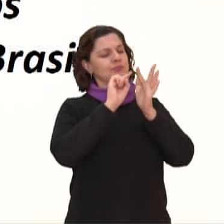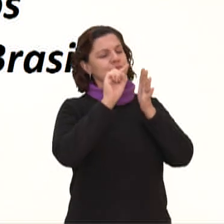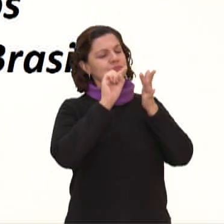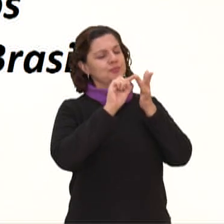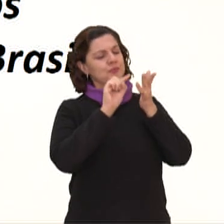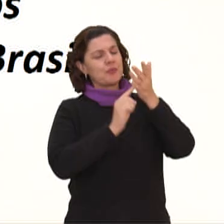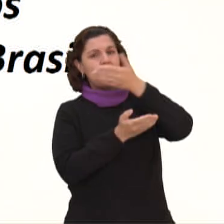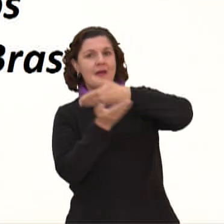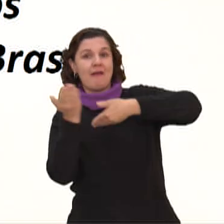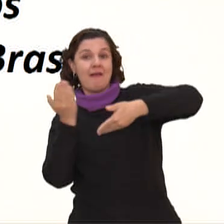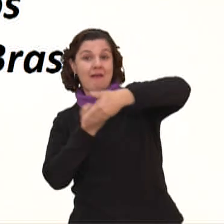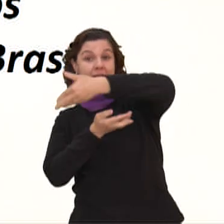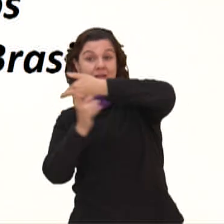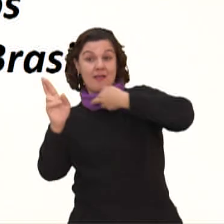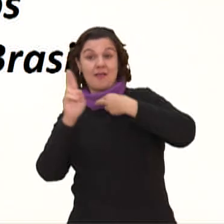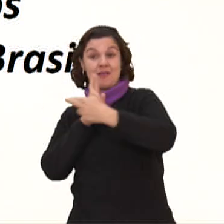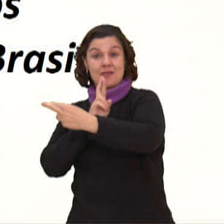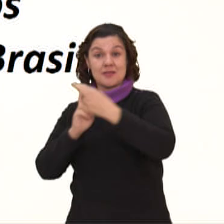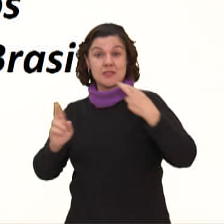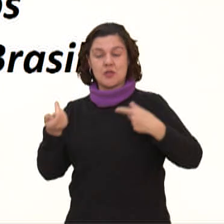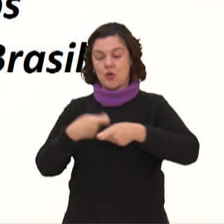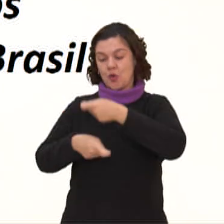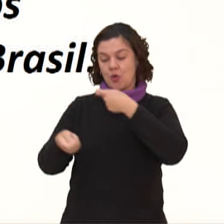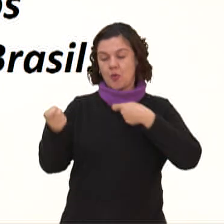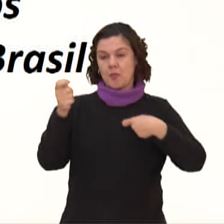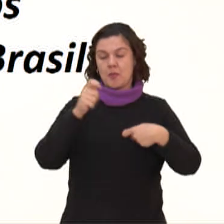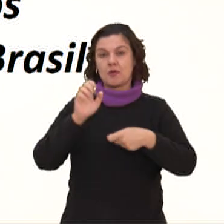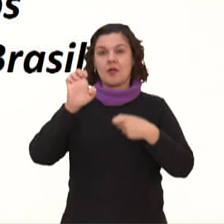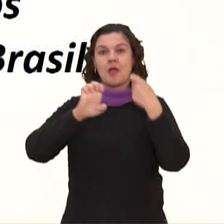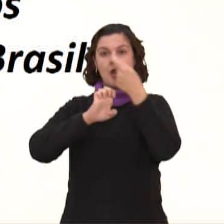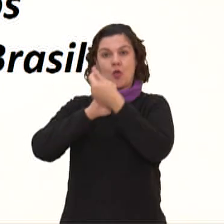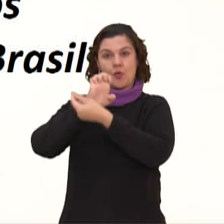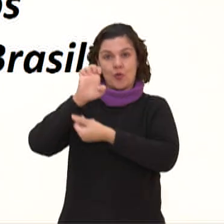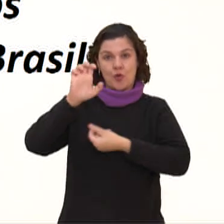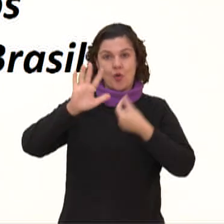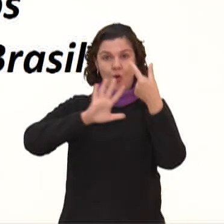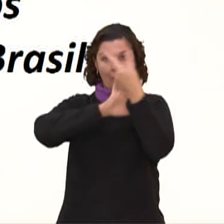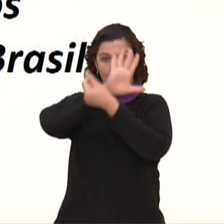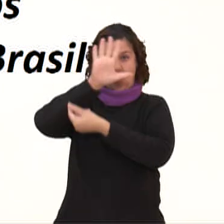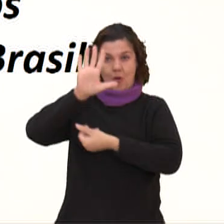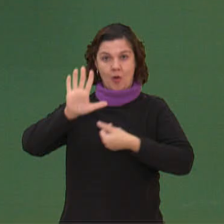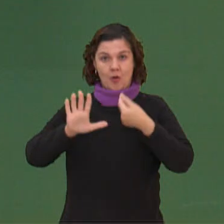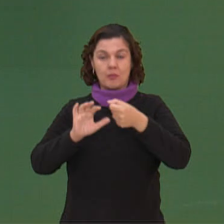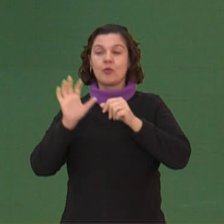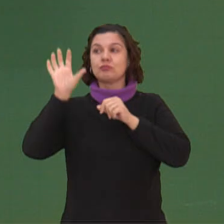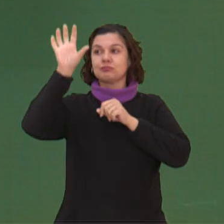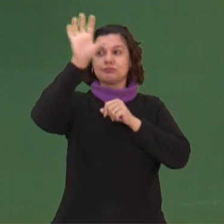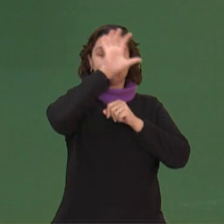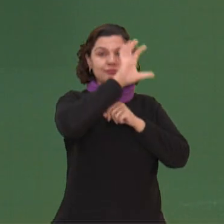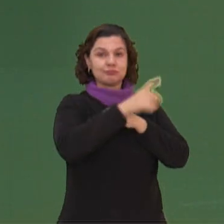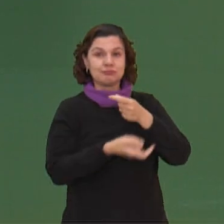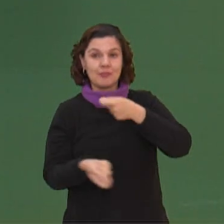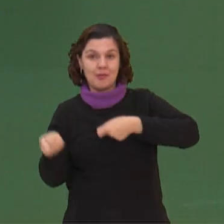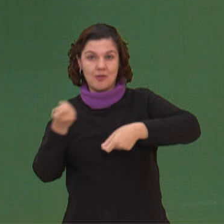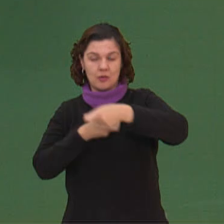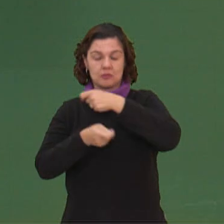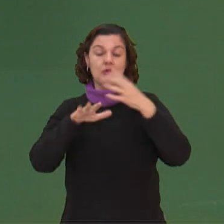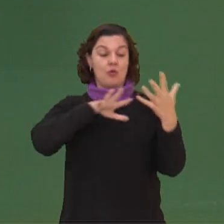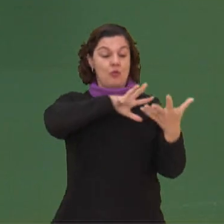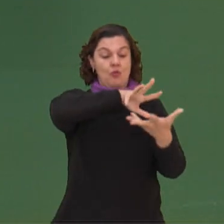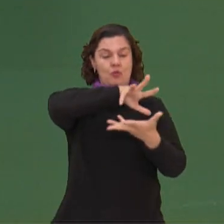relações comerciais existentes entre a União Europeia e os demais blocos econômicos. O